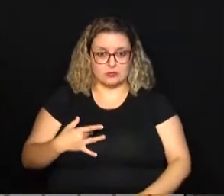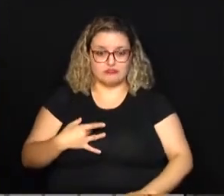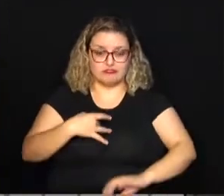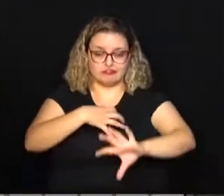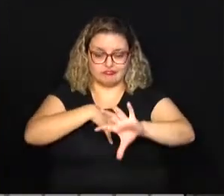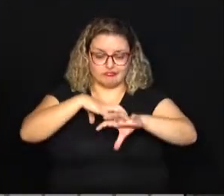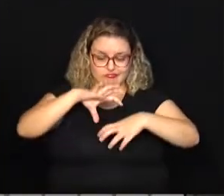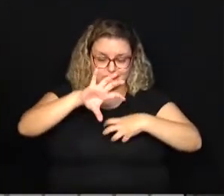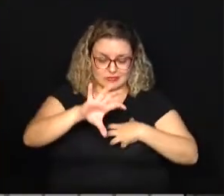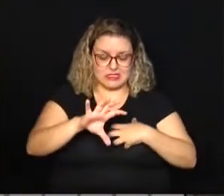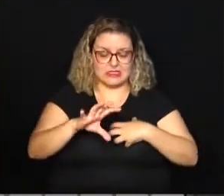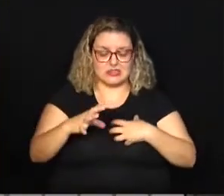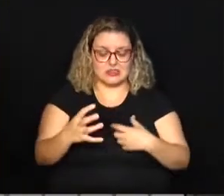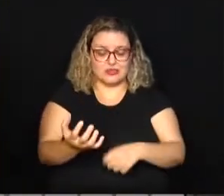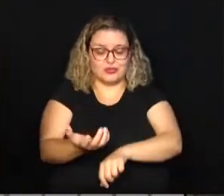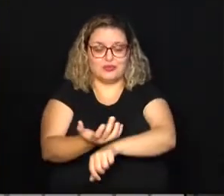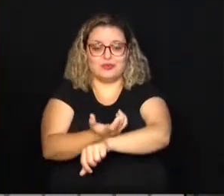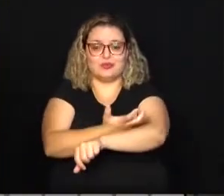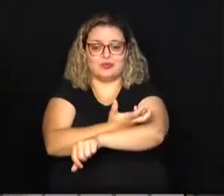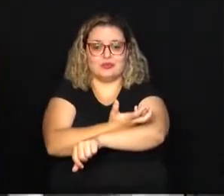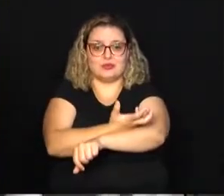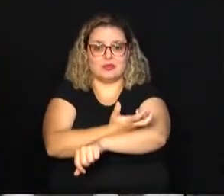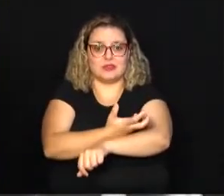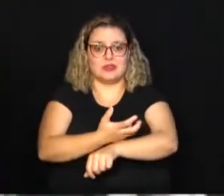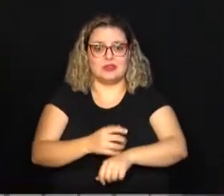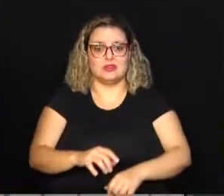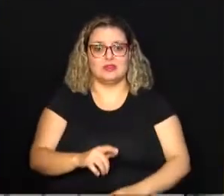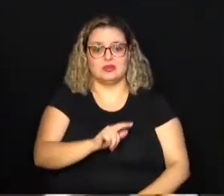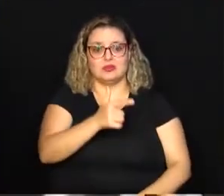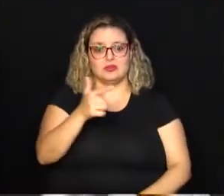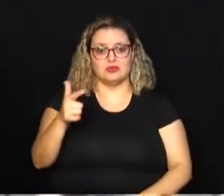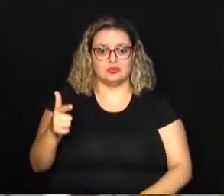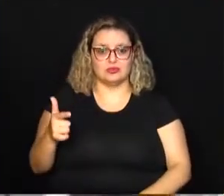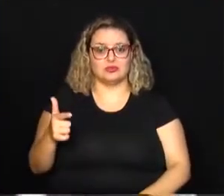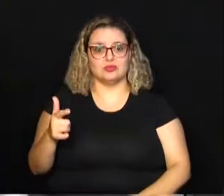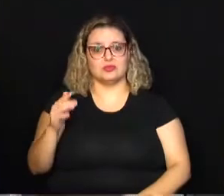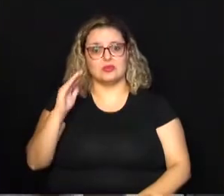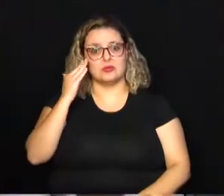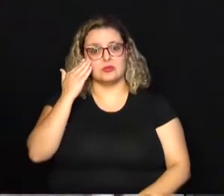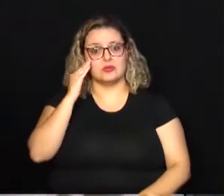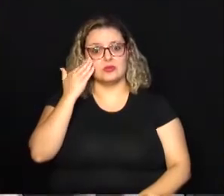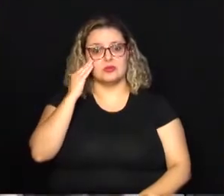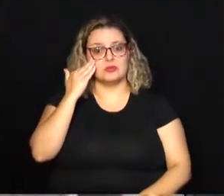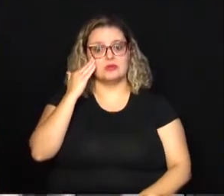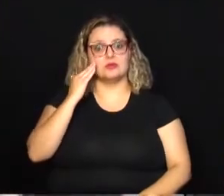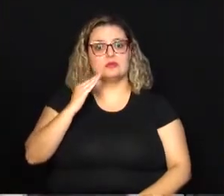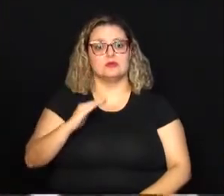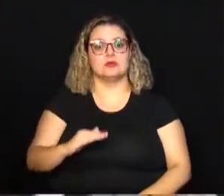fragilizarmos, não nos emocionarmos, não termos aí um entendimento